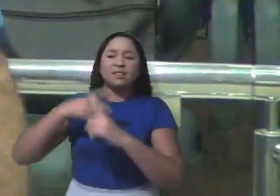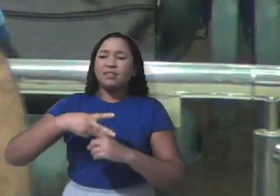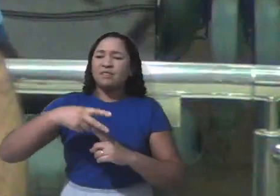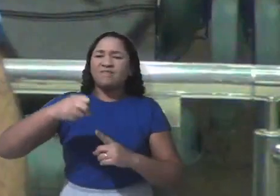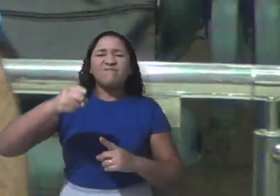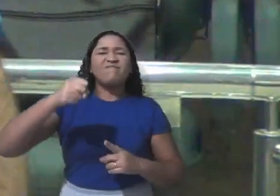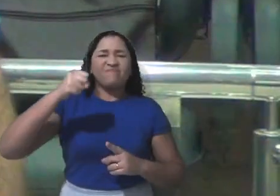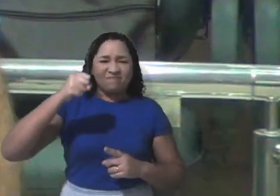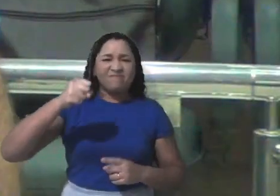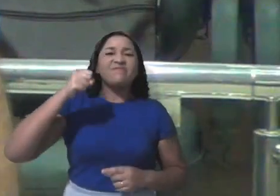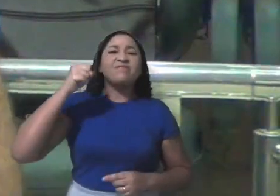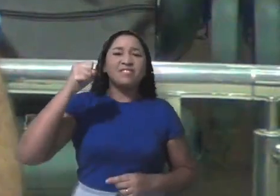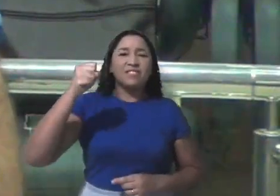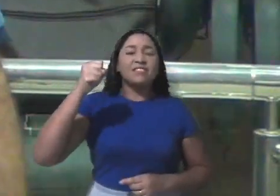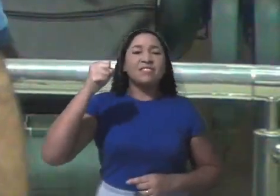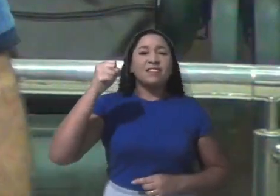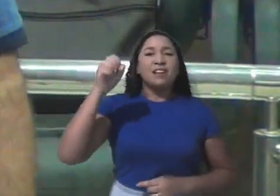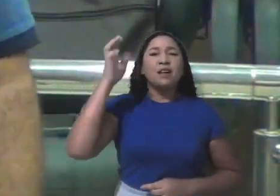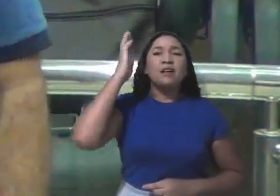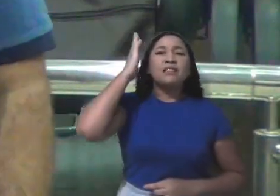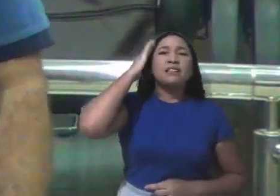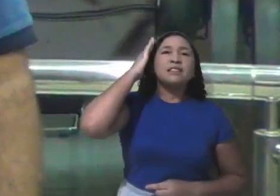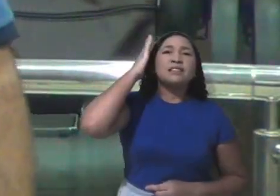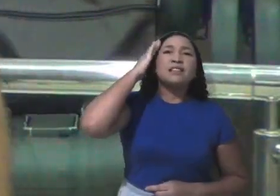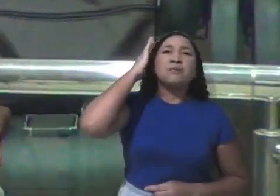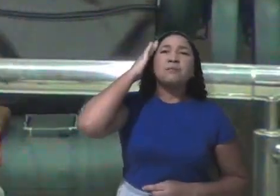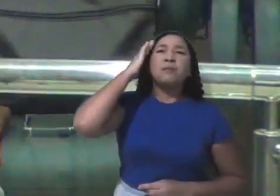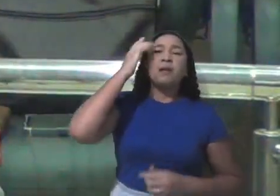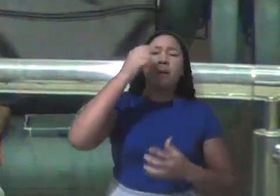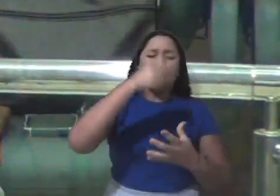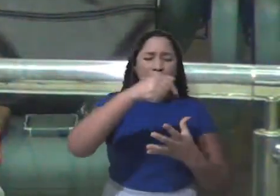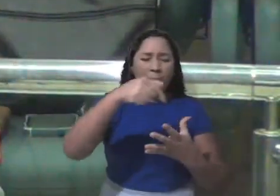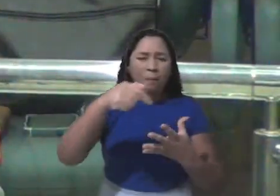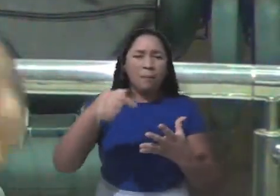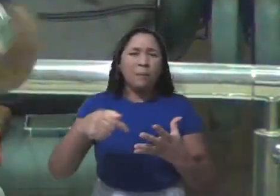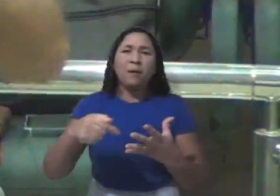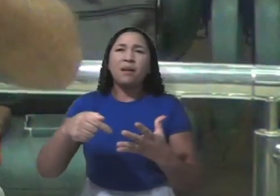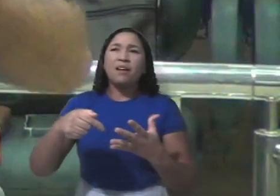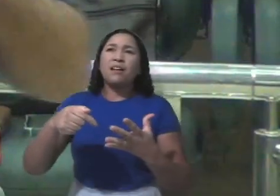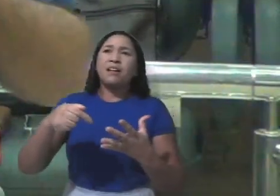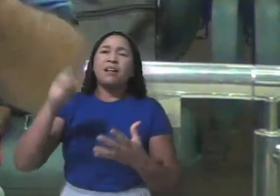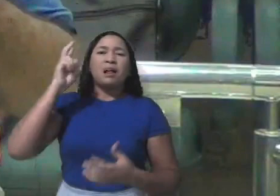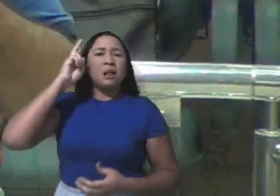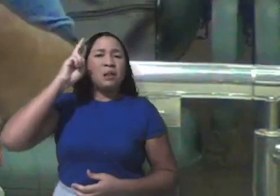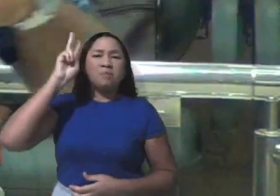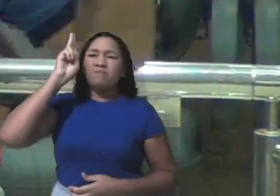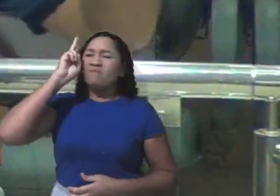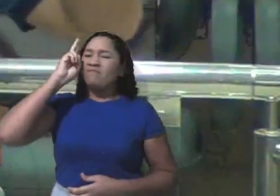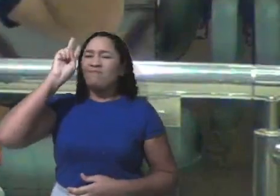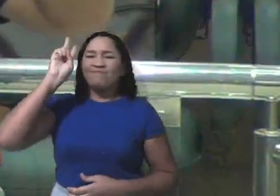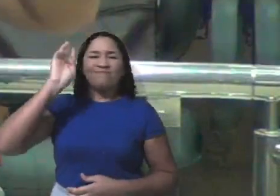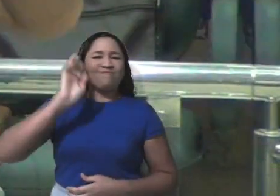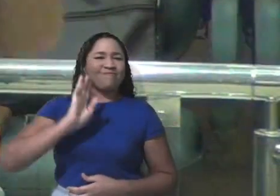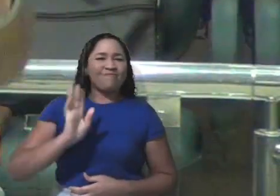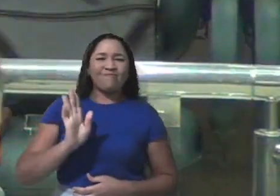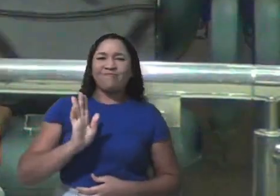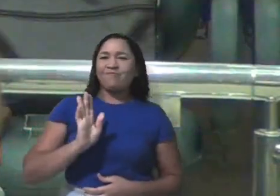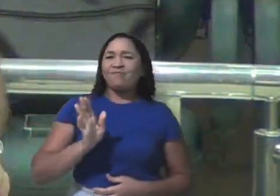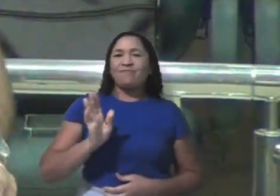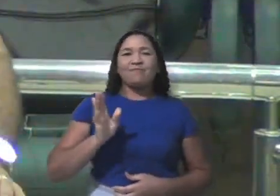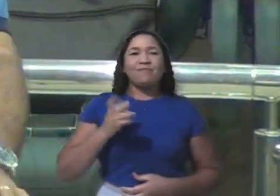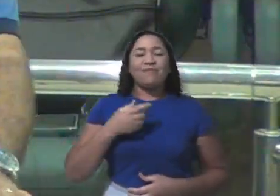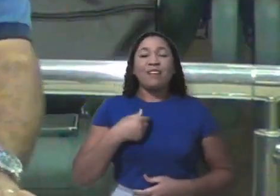e sabe que dele não lembra mais, eu canto pra glória